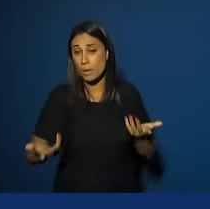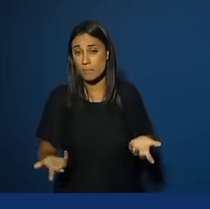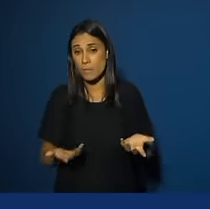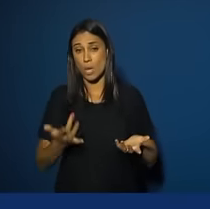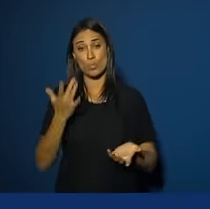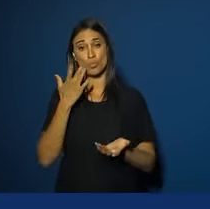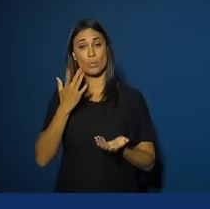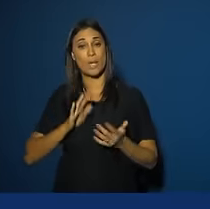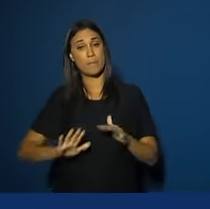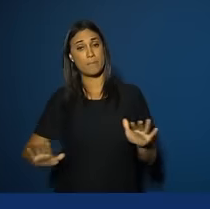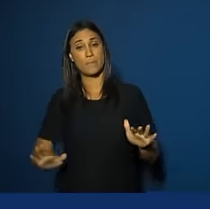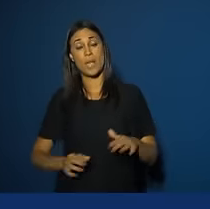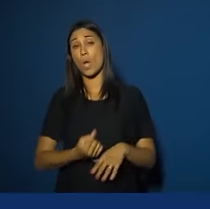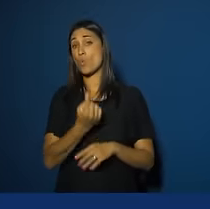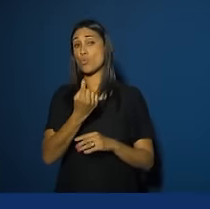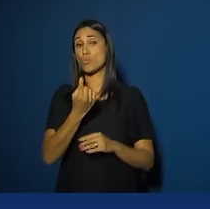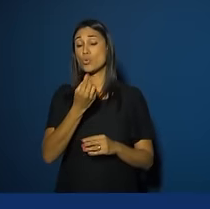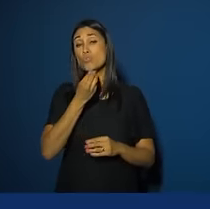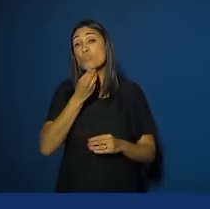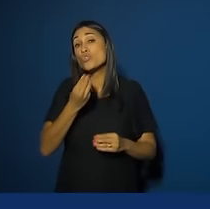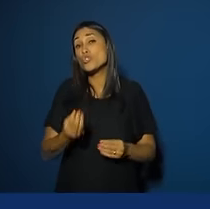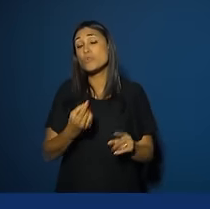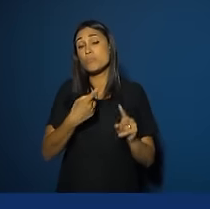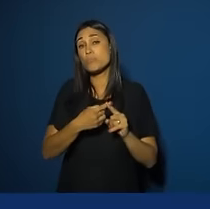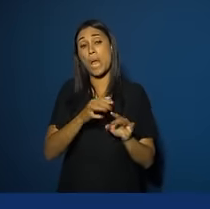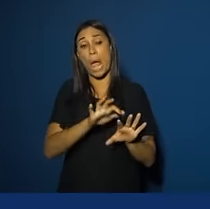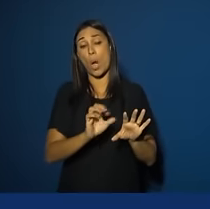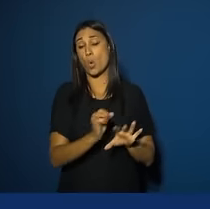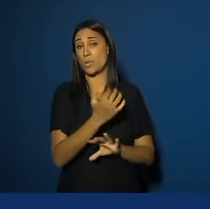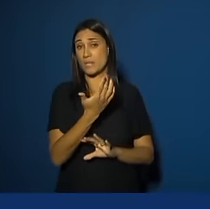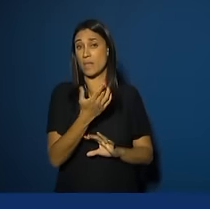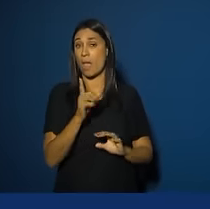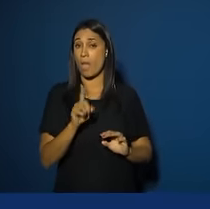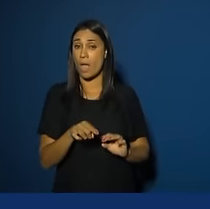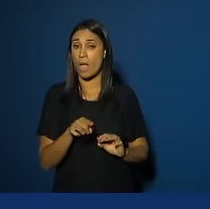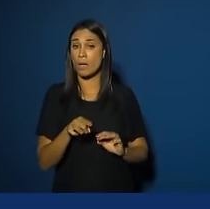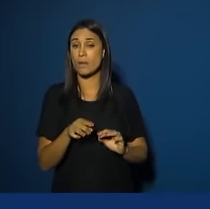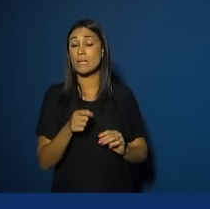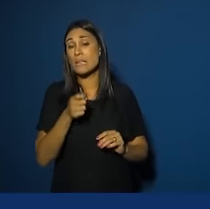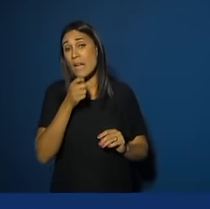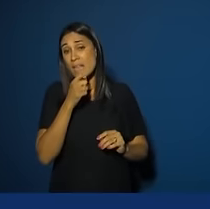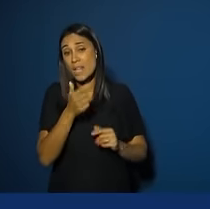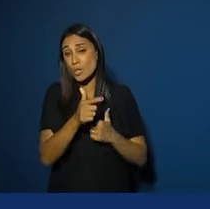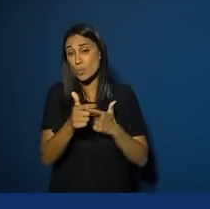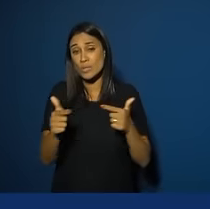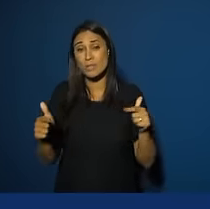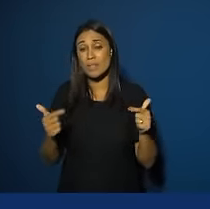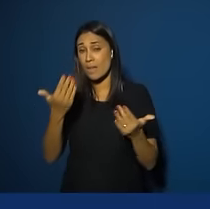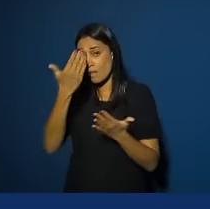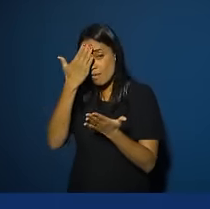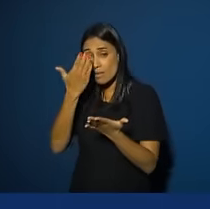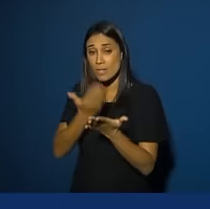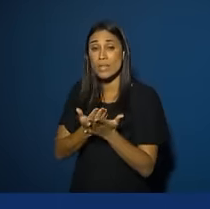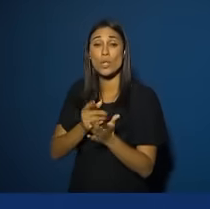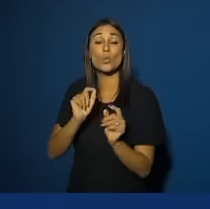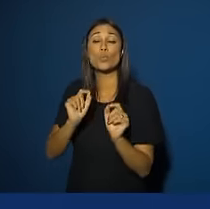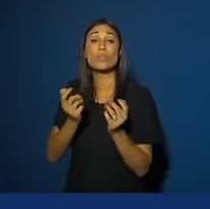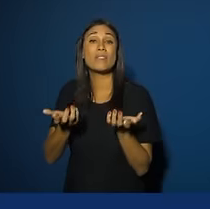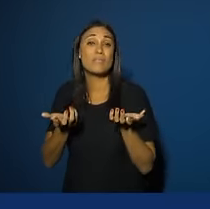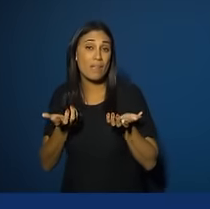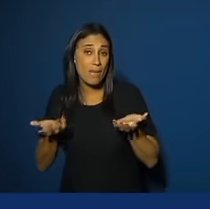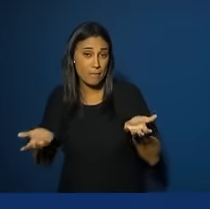Não é? A única razão possível para uma coisa como essa não sair é que ainda não se tem convicção do que se